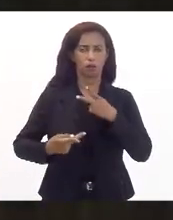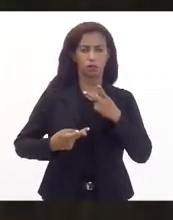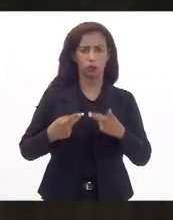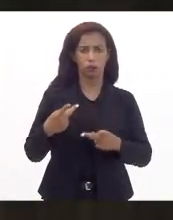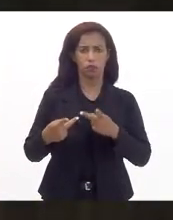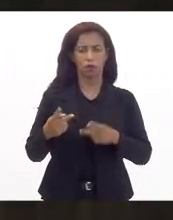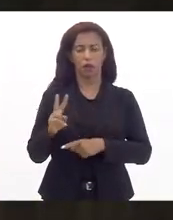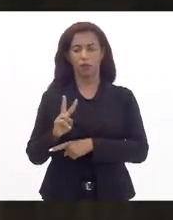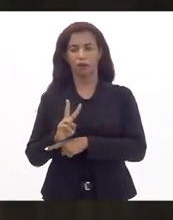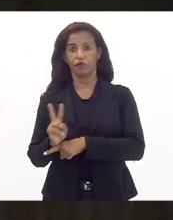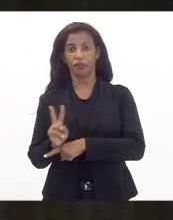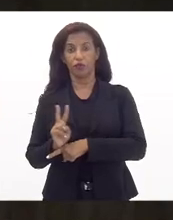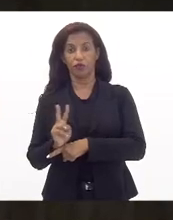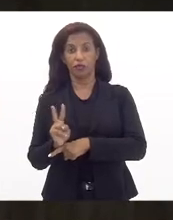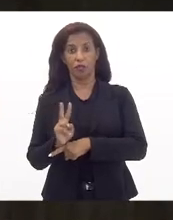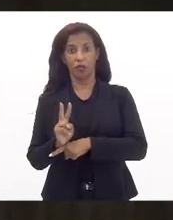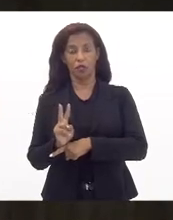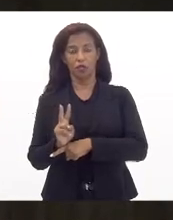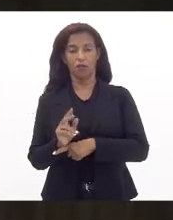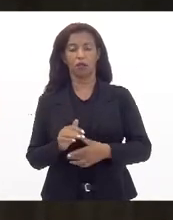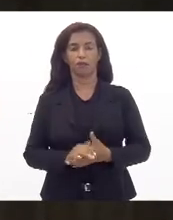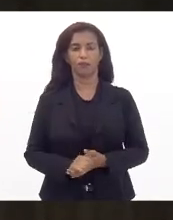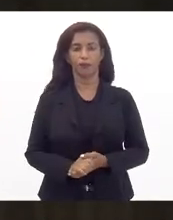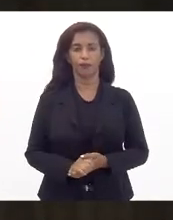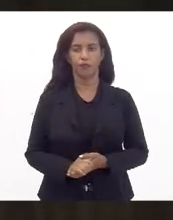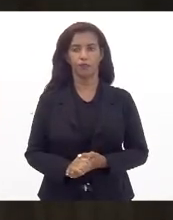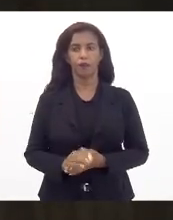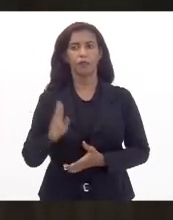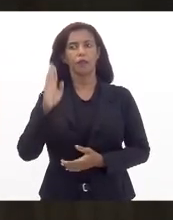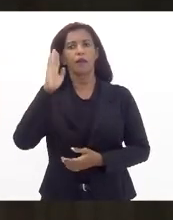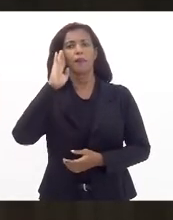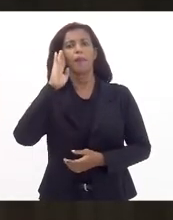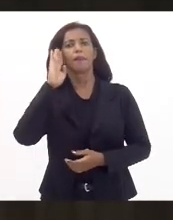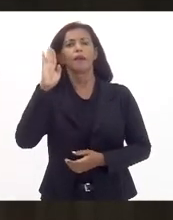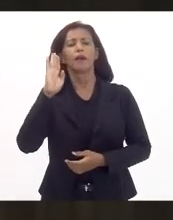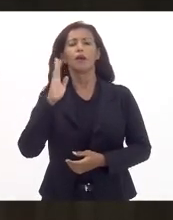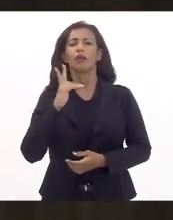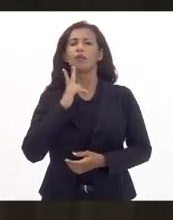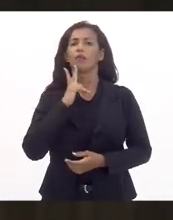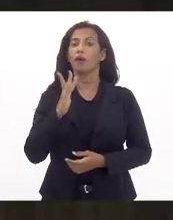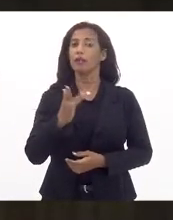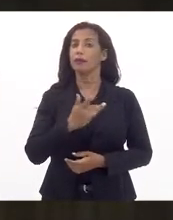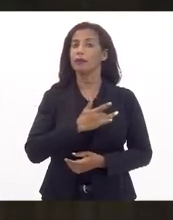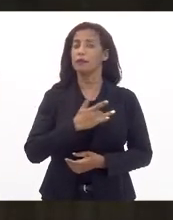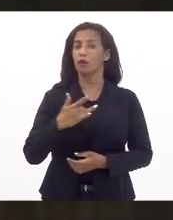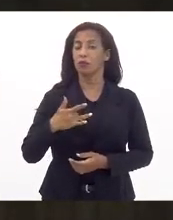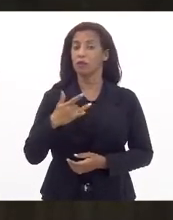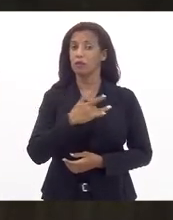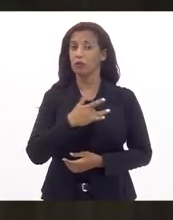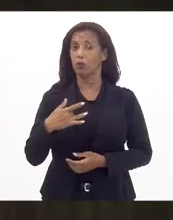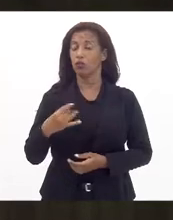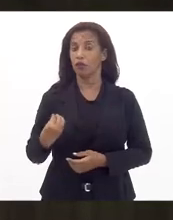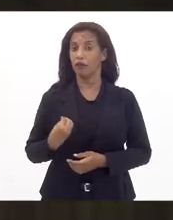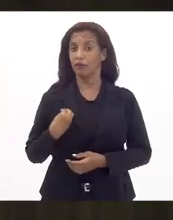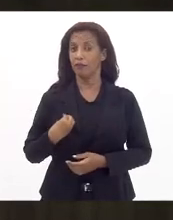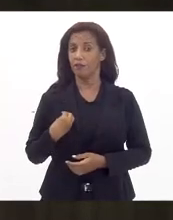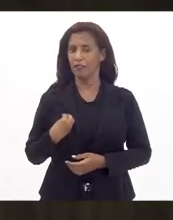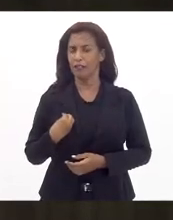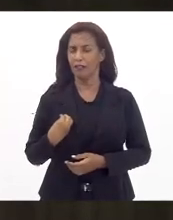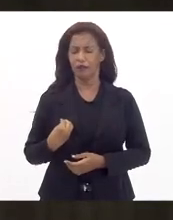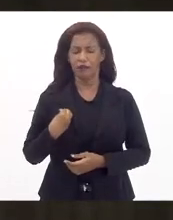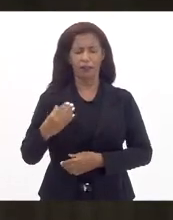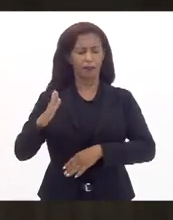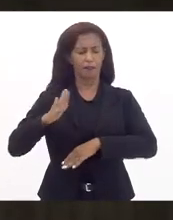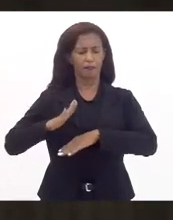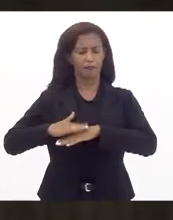nas fiscalizações os aparelhos públicos principalmente contratos e saúde saúde a vida e vida é o bem